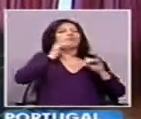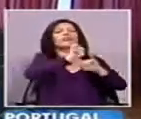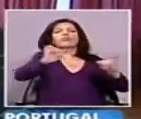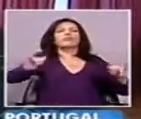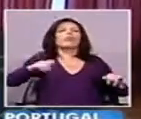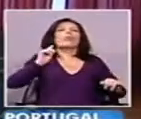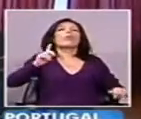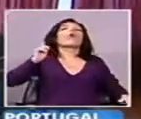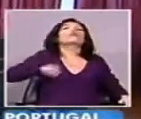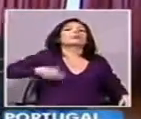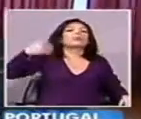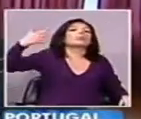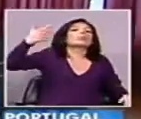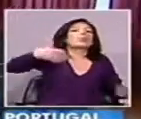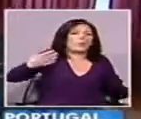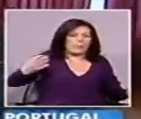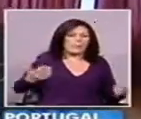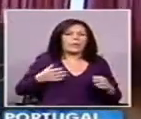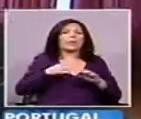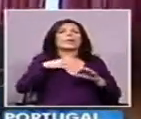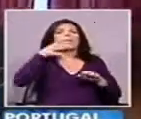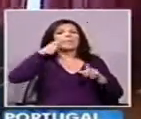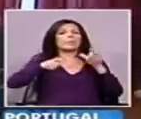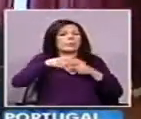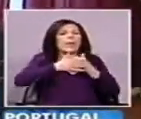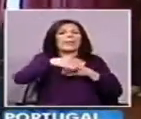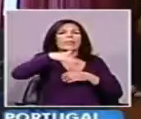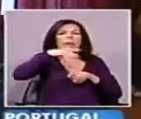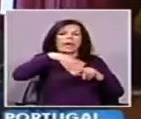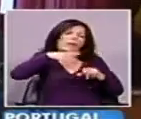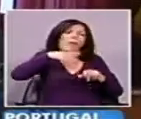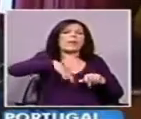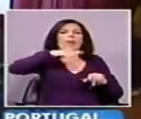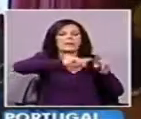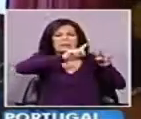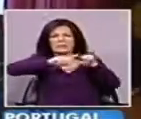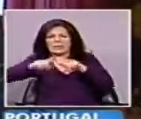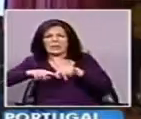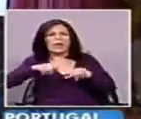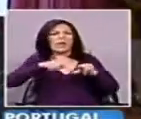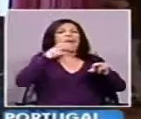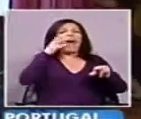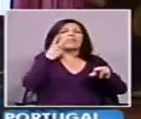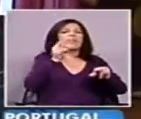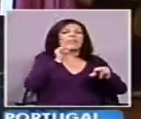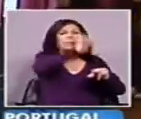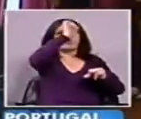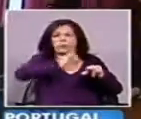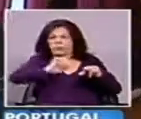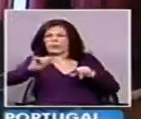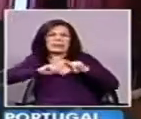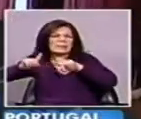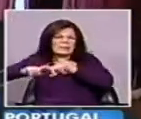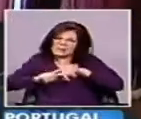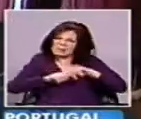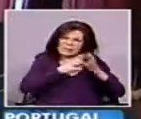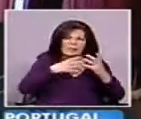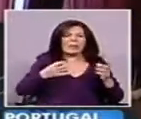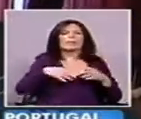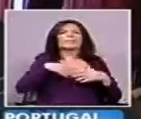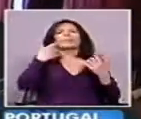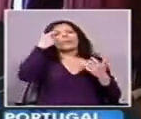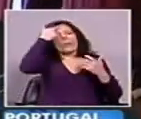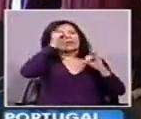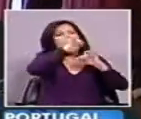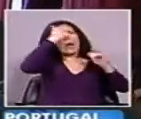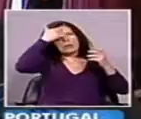que pessoas de idades completamente diferentes, de realidades sociais muito diversas,